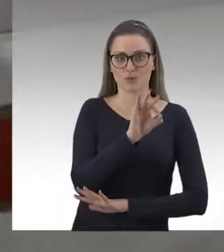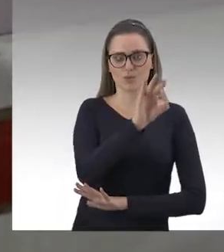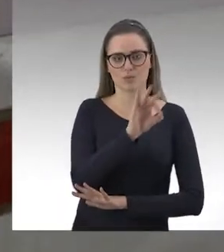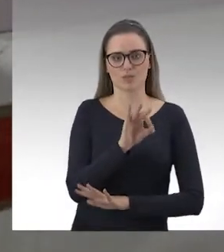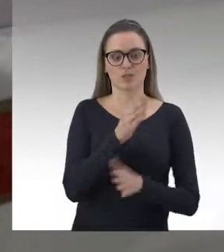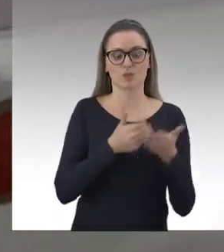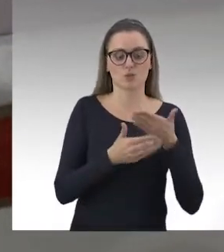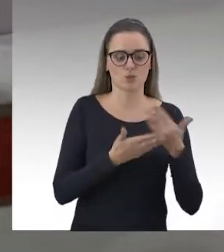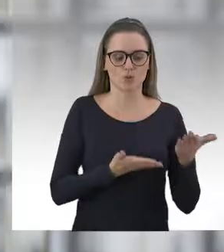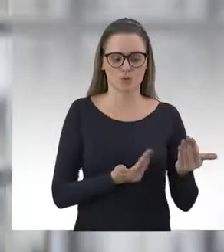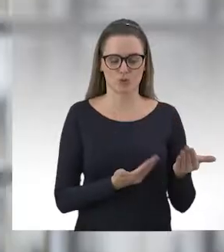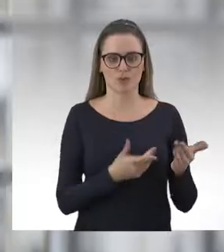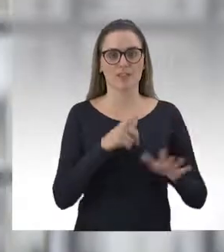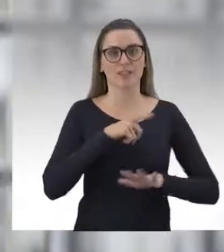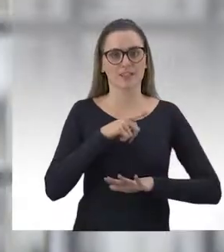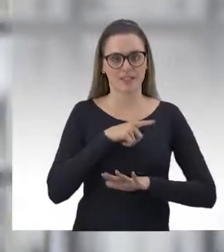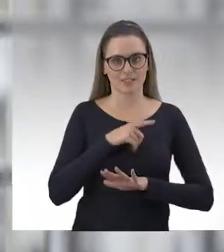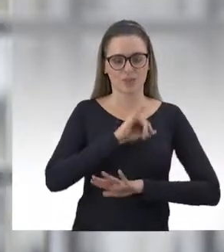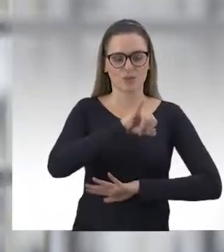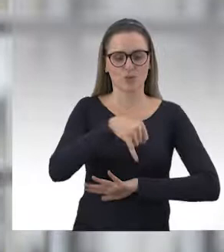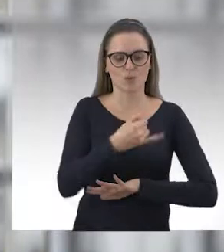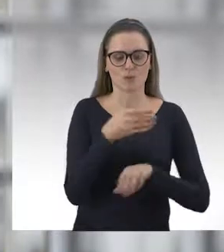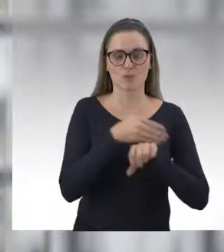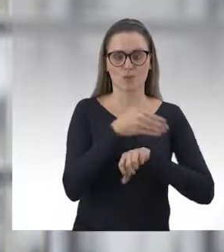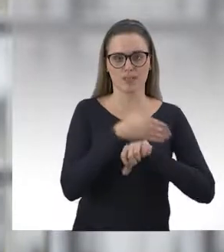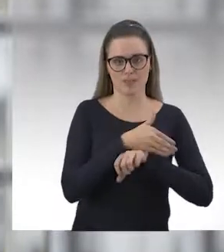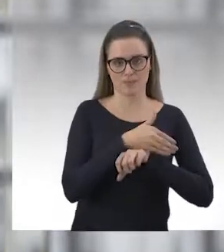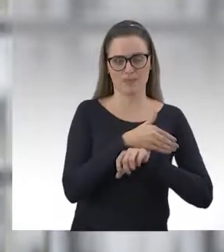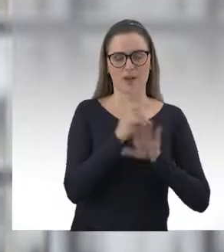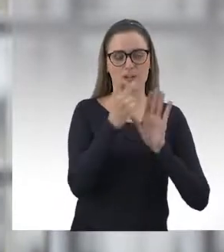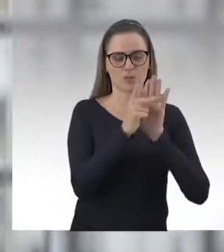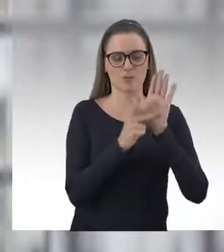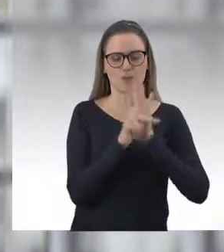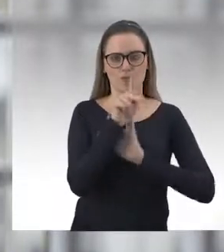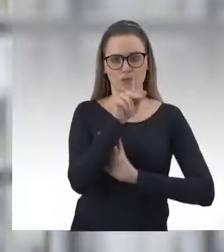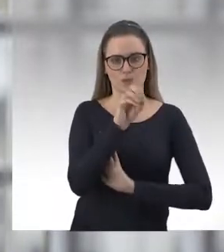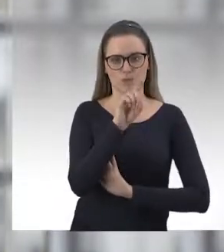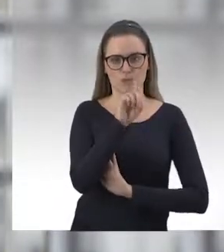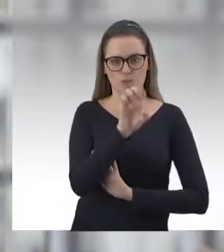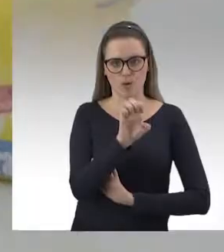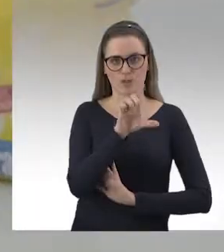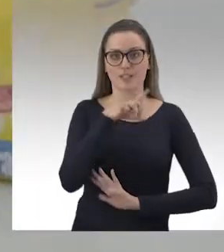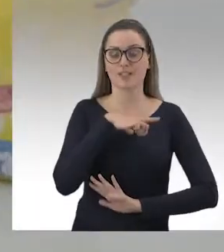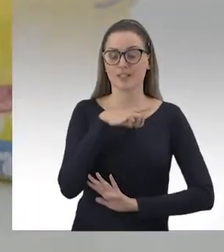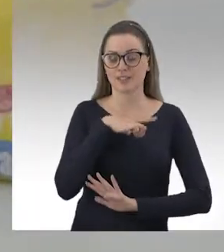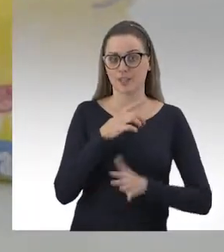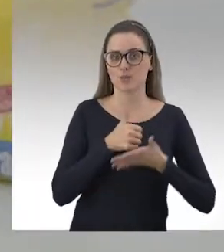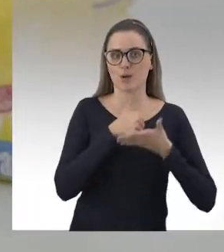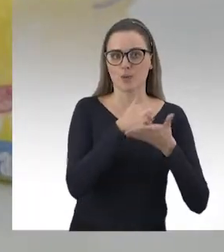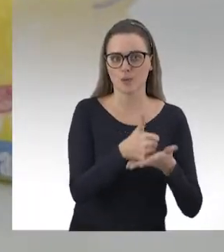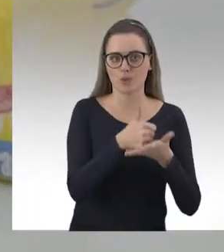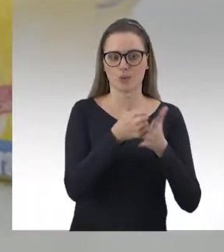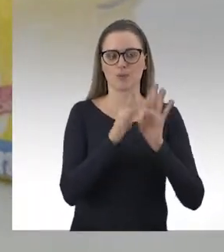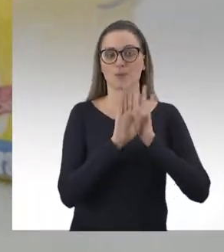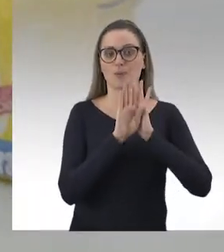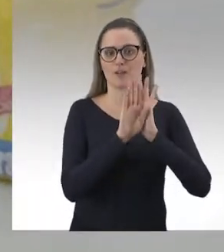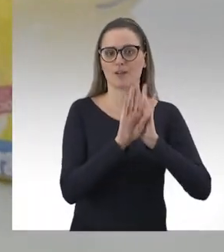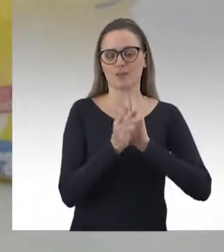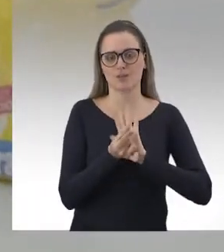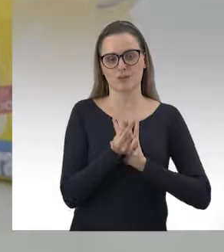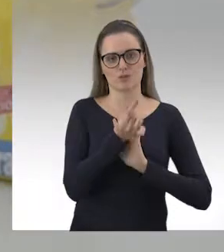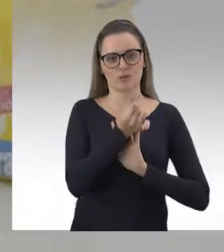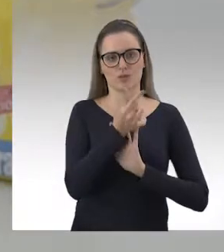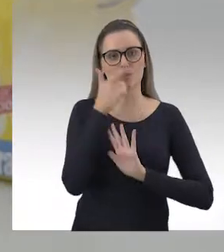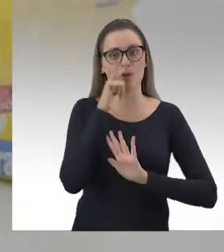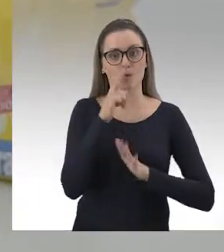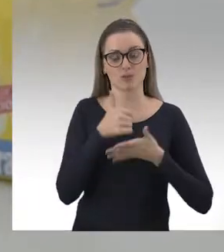90% dos jovens que tiveram a oportunidade de estar no POD, Programa de Oportunidades e Direitos, tendo uma bolsa, tendo um benefício econômico para